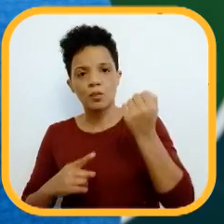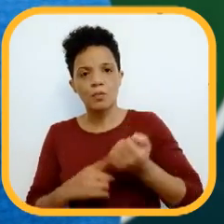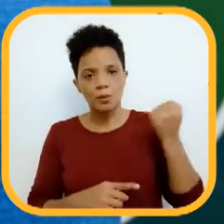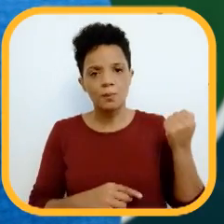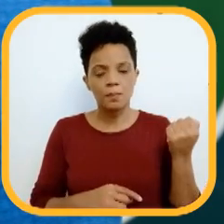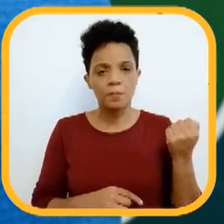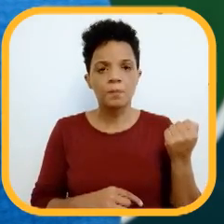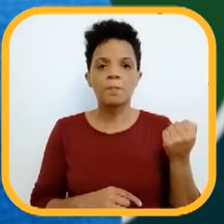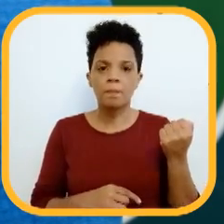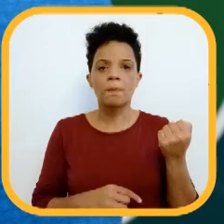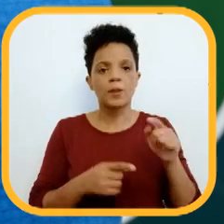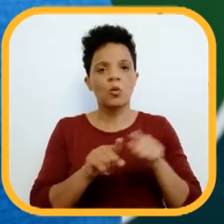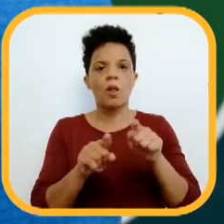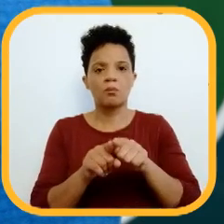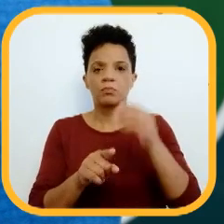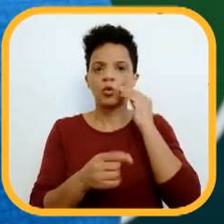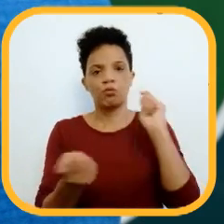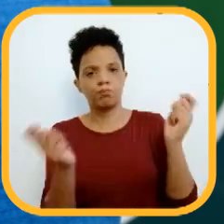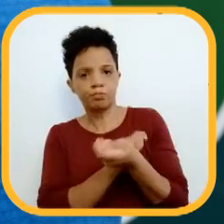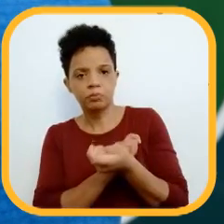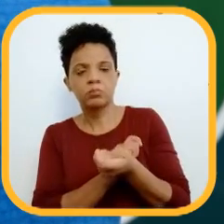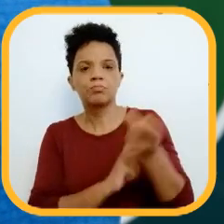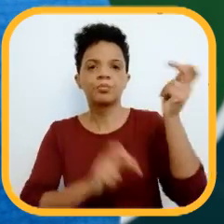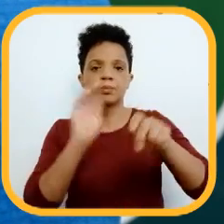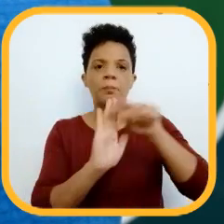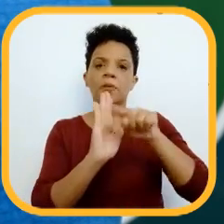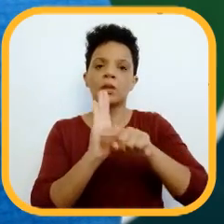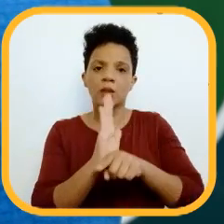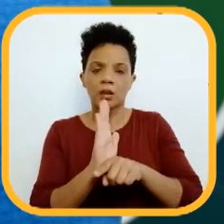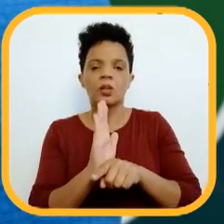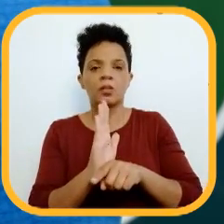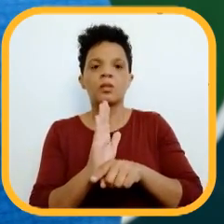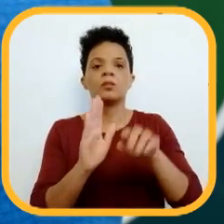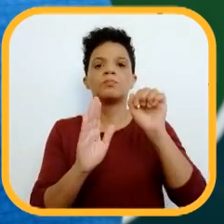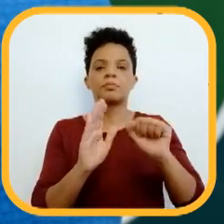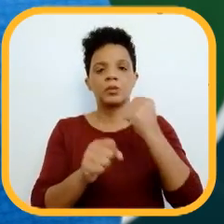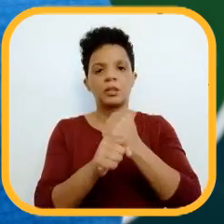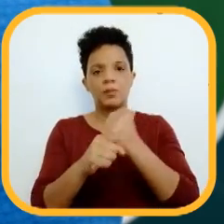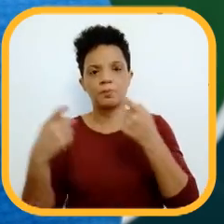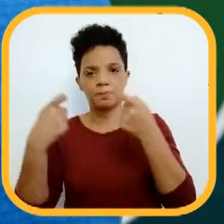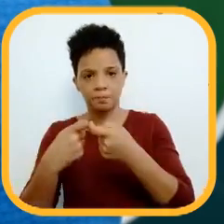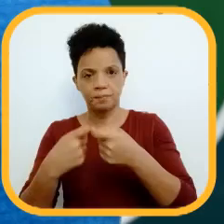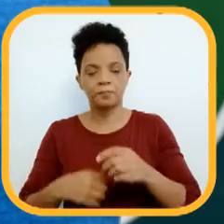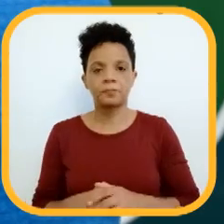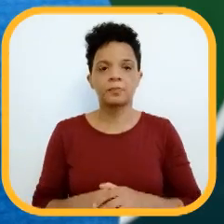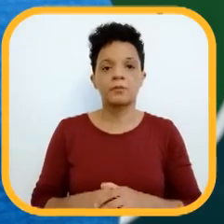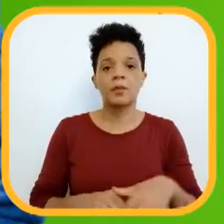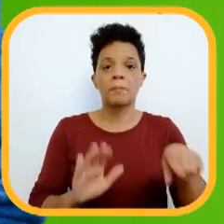conseguem alcançar cargos de topo. Quão revolucionário pode ser a aplicação desta medida no panorama